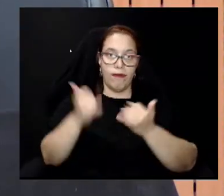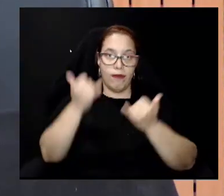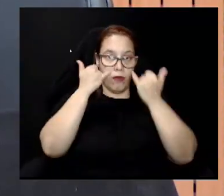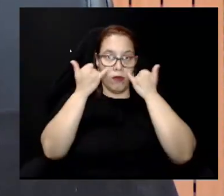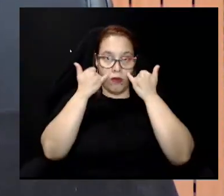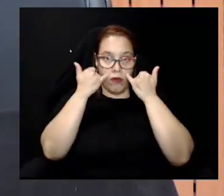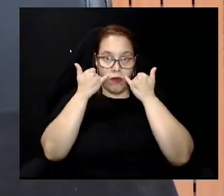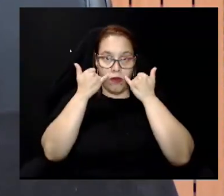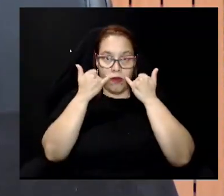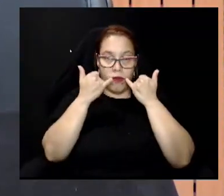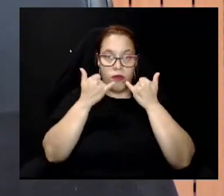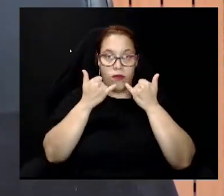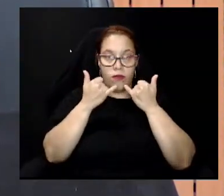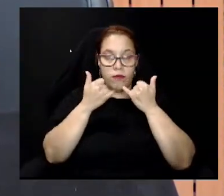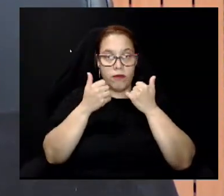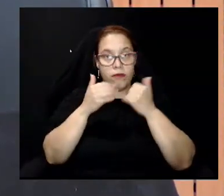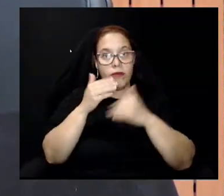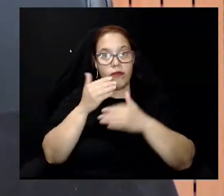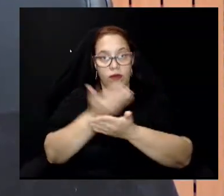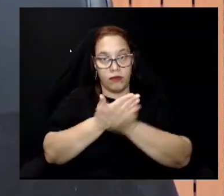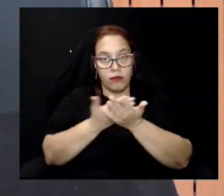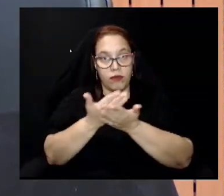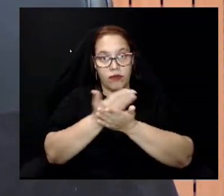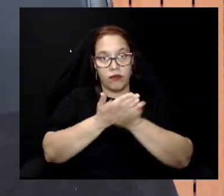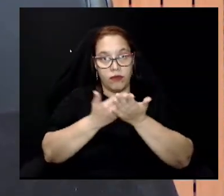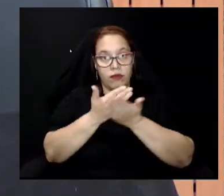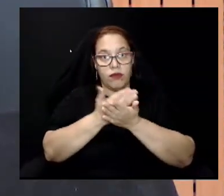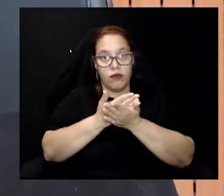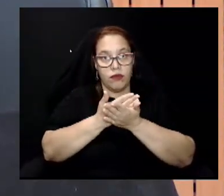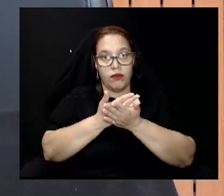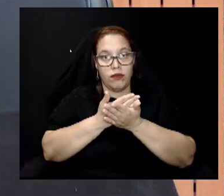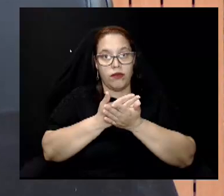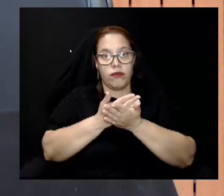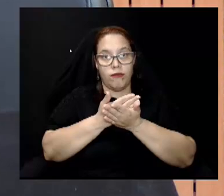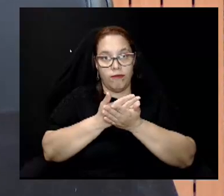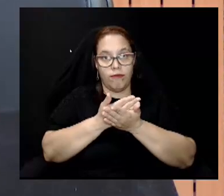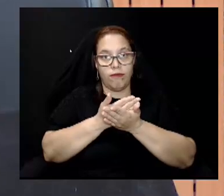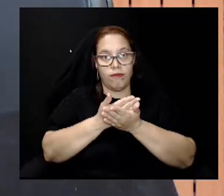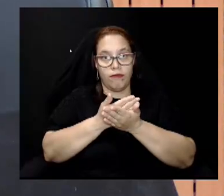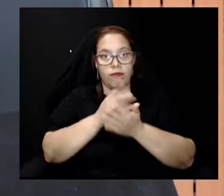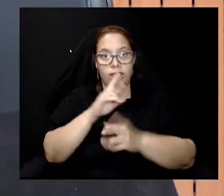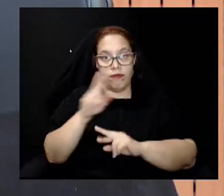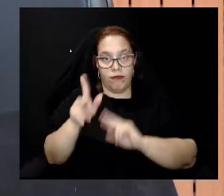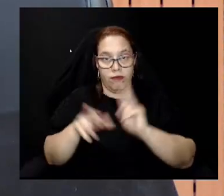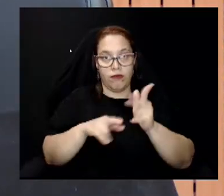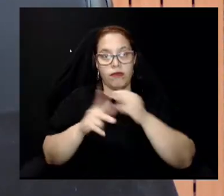informação vai mudar o tratamento. E aí, cada tratamento acaba sendo diferente.